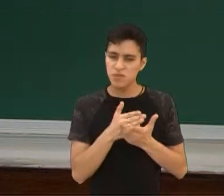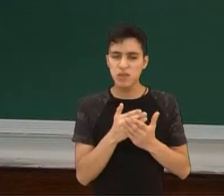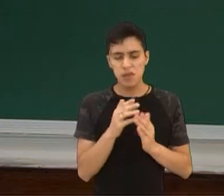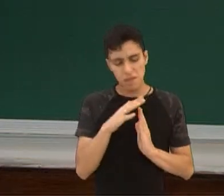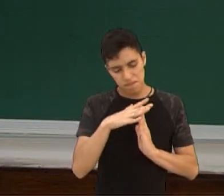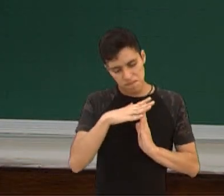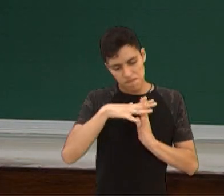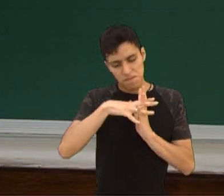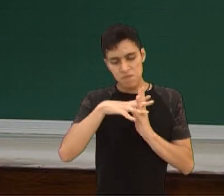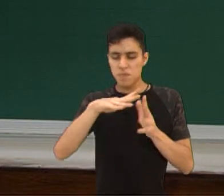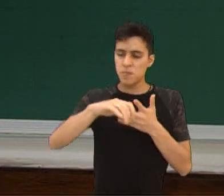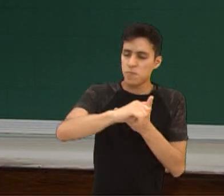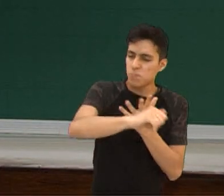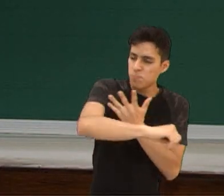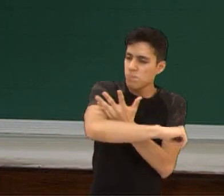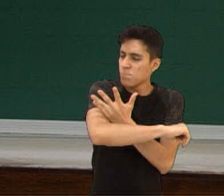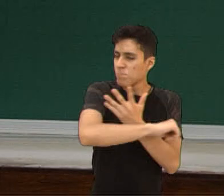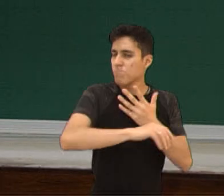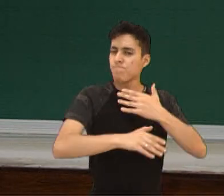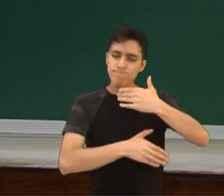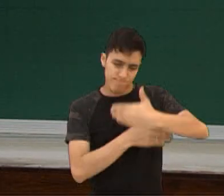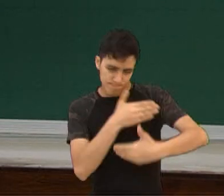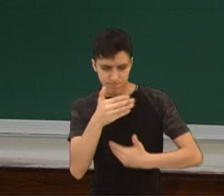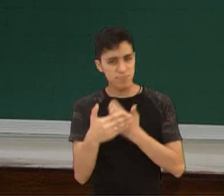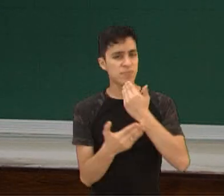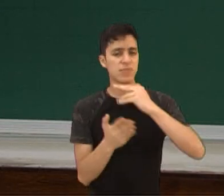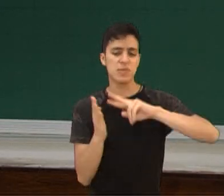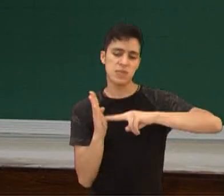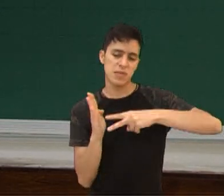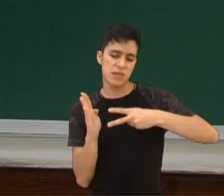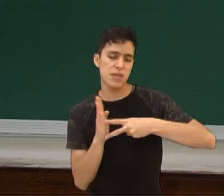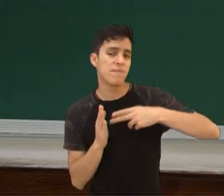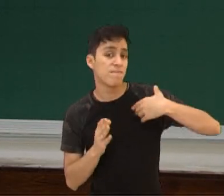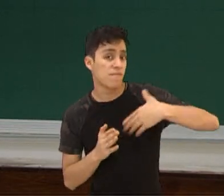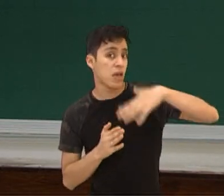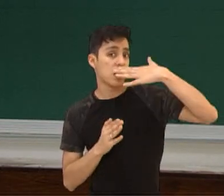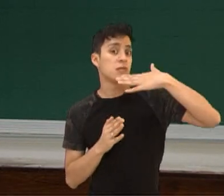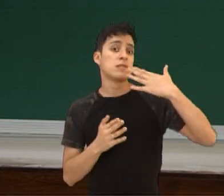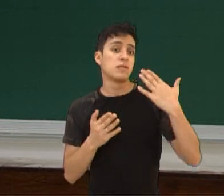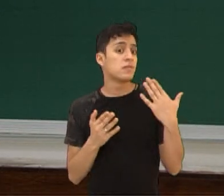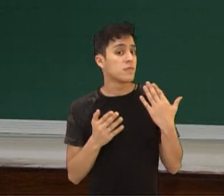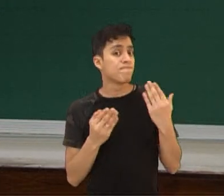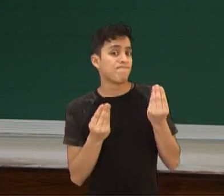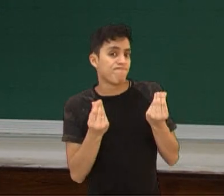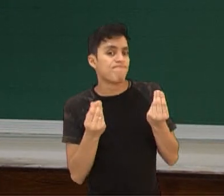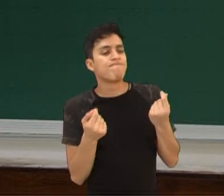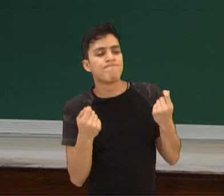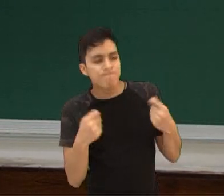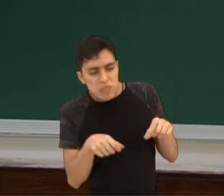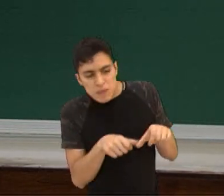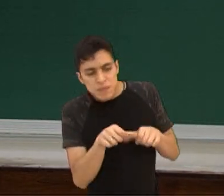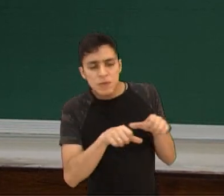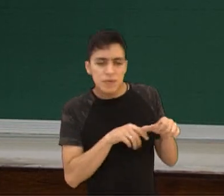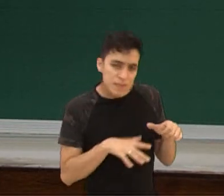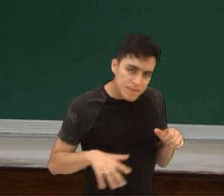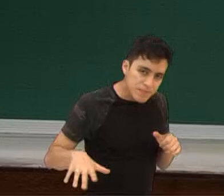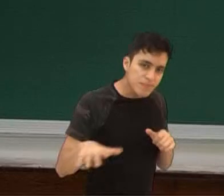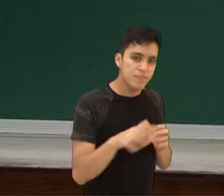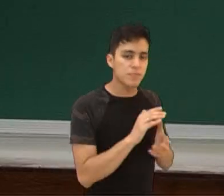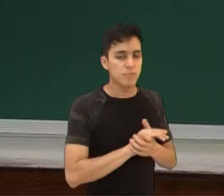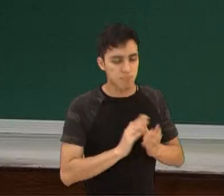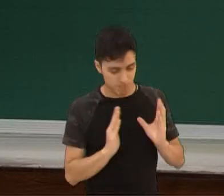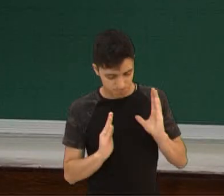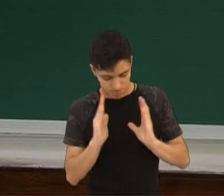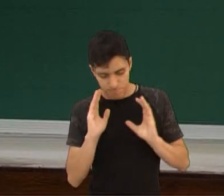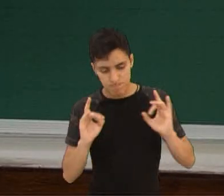pouco maiores, árvores de médio porte, né, que já são um pouco mais exigentes e que também vão modificando o ambiente. E nessa fase a gente